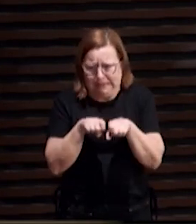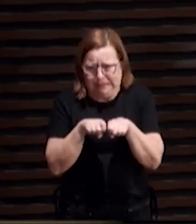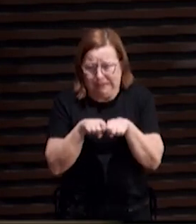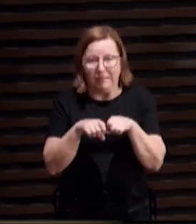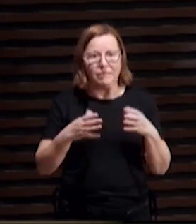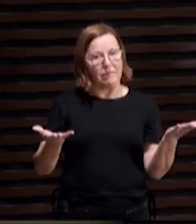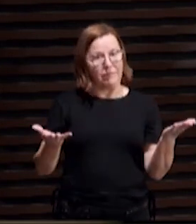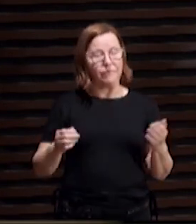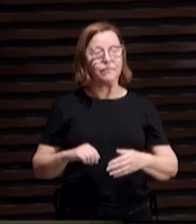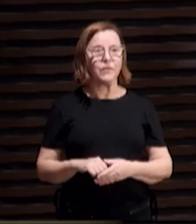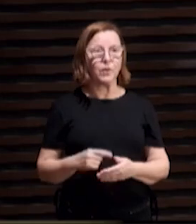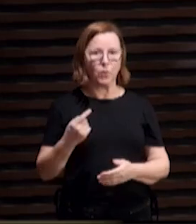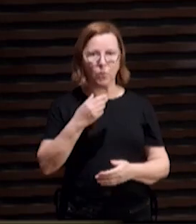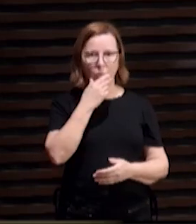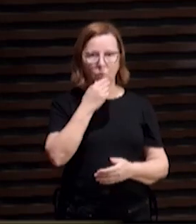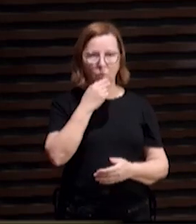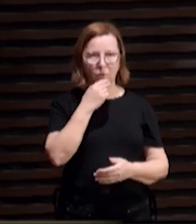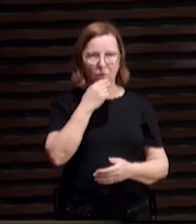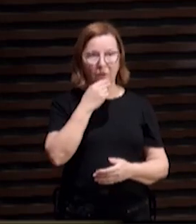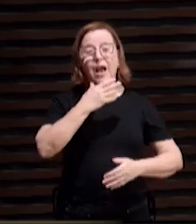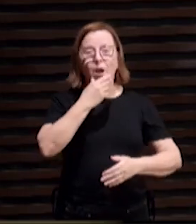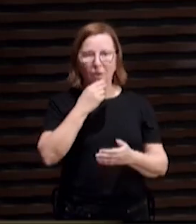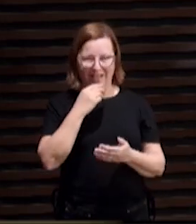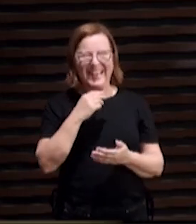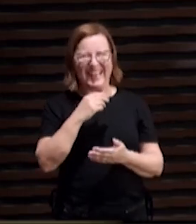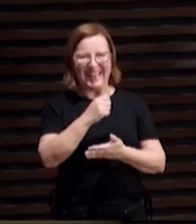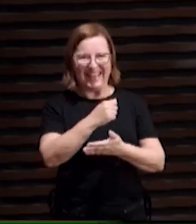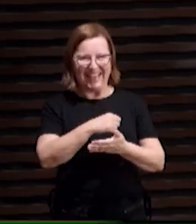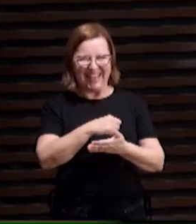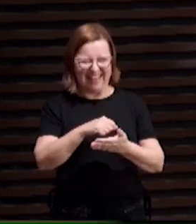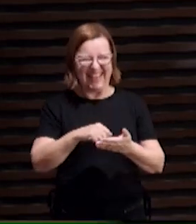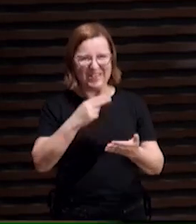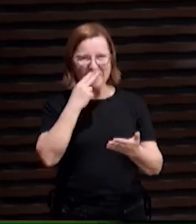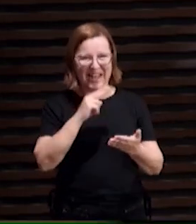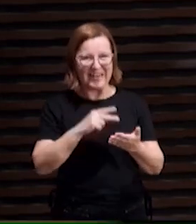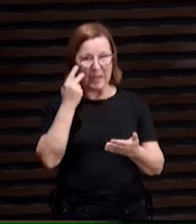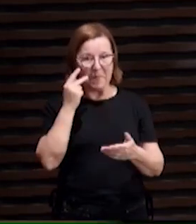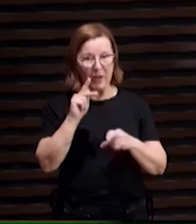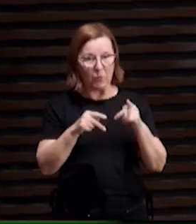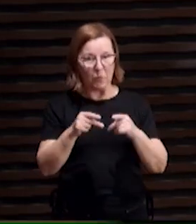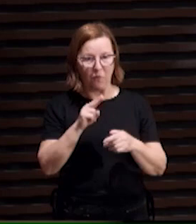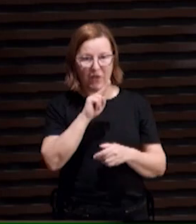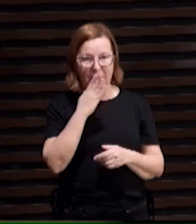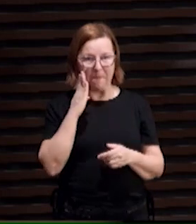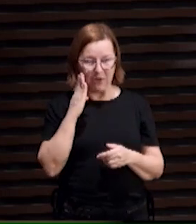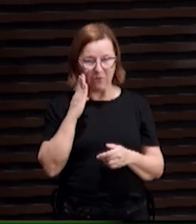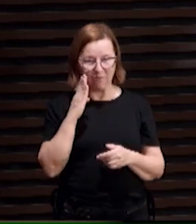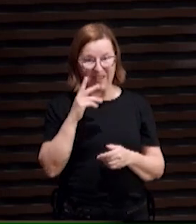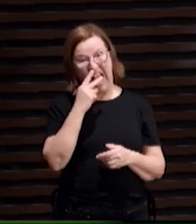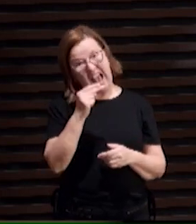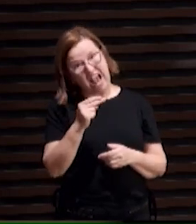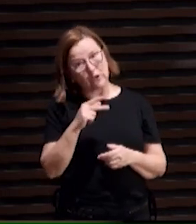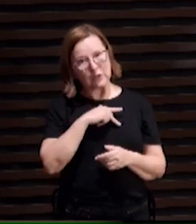E o escritor aos Hebreus, nós já vimos aqui em outra ocasião, seria Paulo?